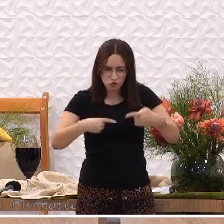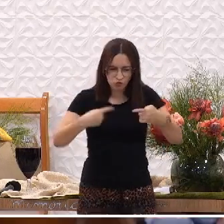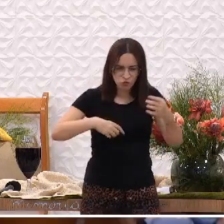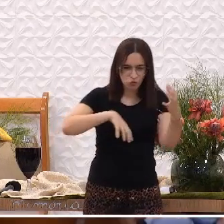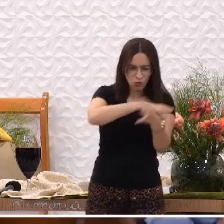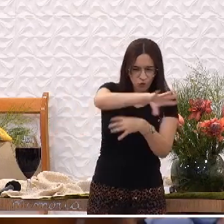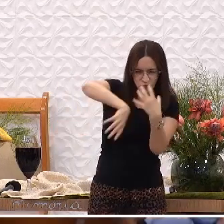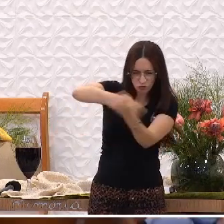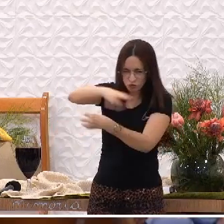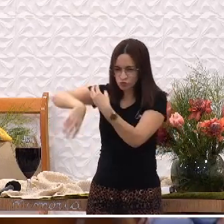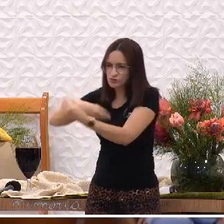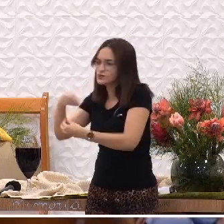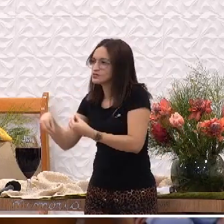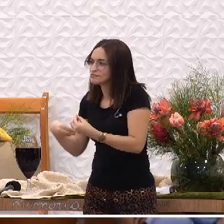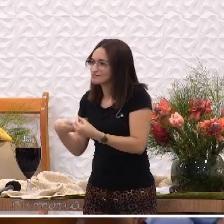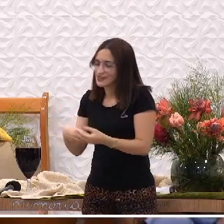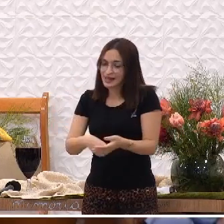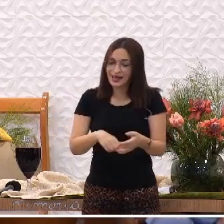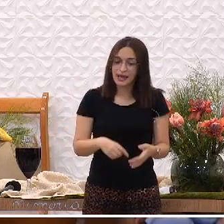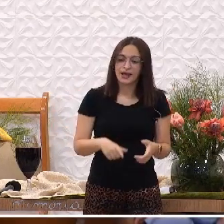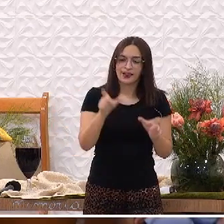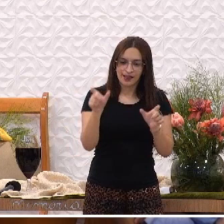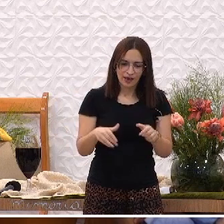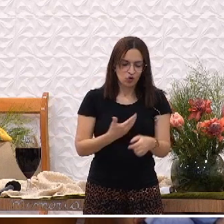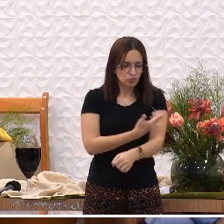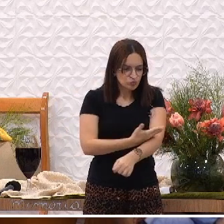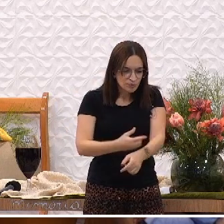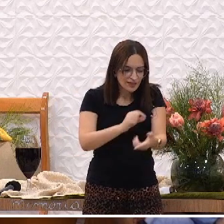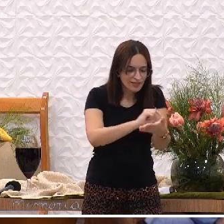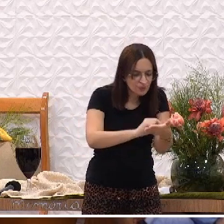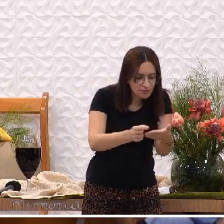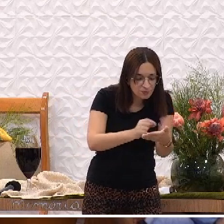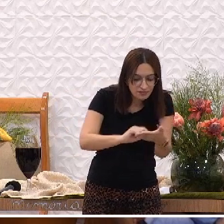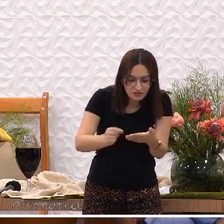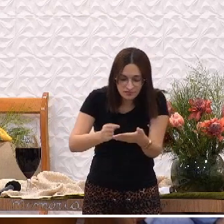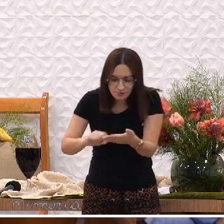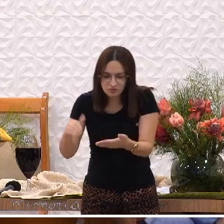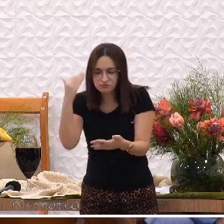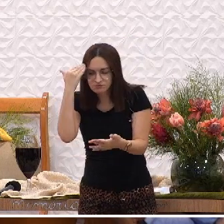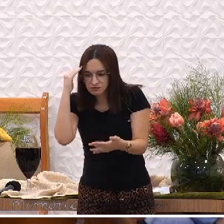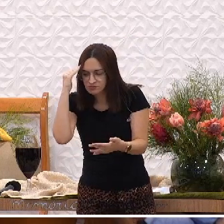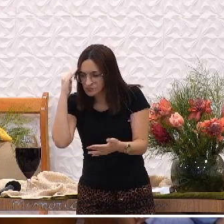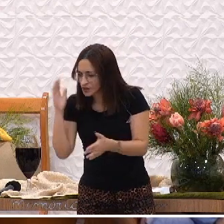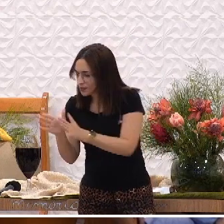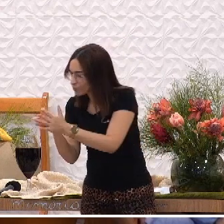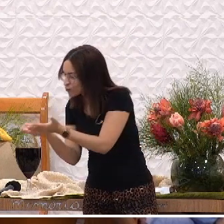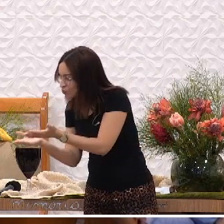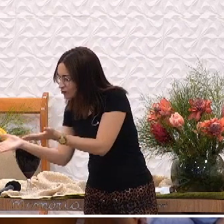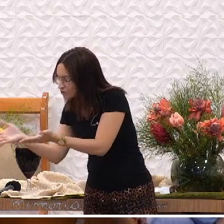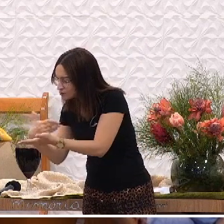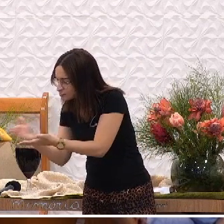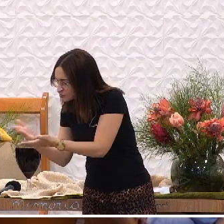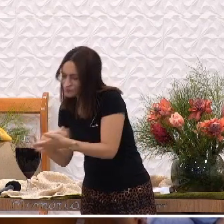de escrever o que eles entendiam sobre determinado assunto. Era uma forma que os cristãos encontravam